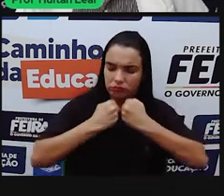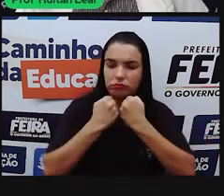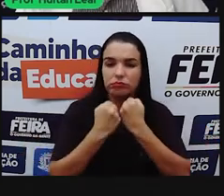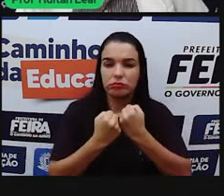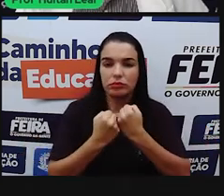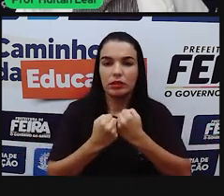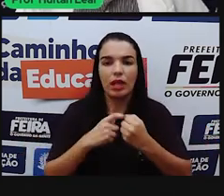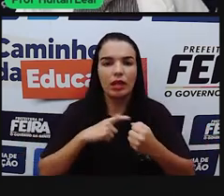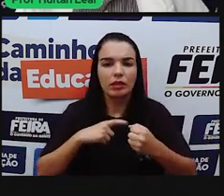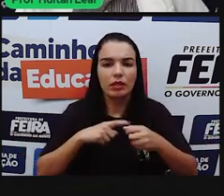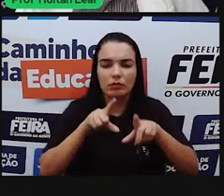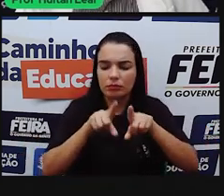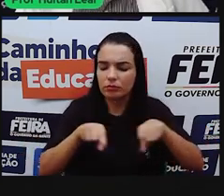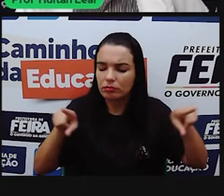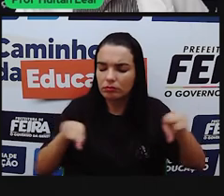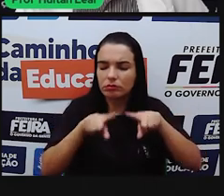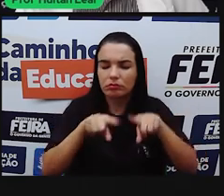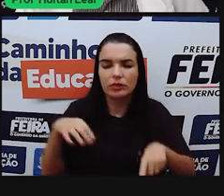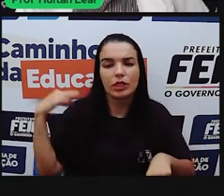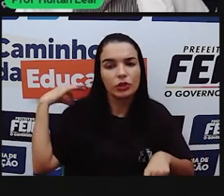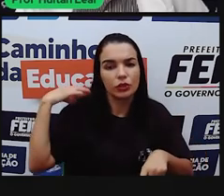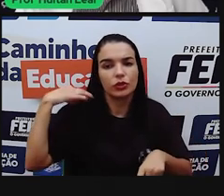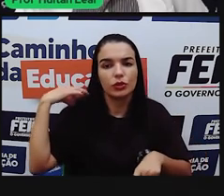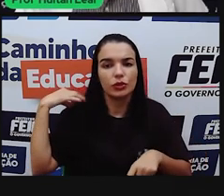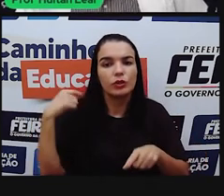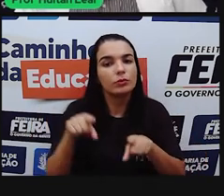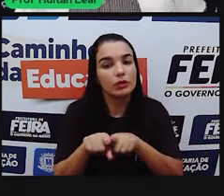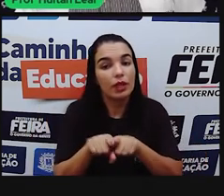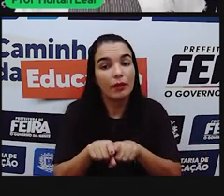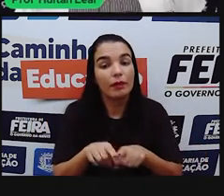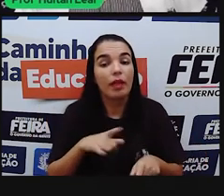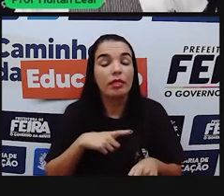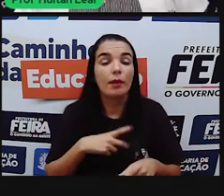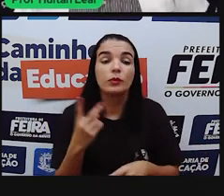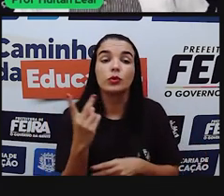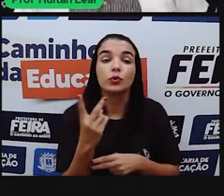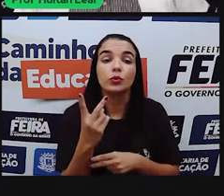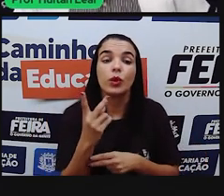dos vários estilos musicais. Temos aqui dois exemplos.